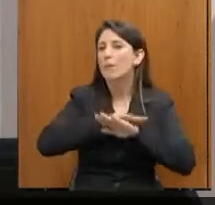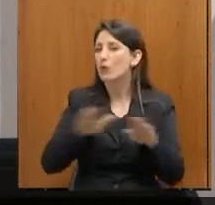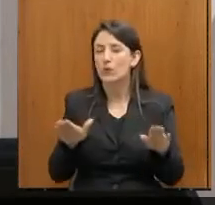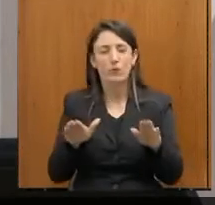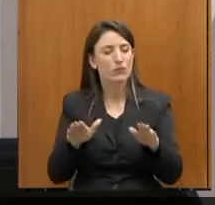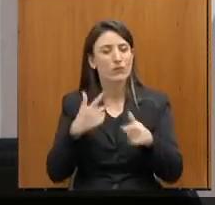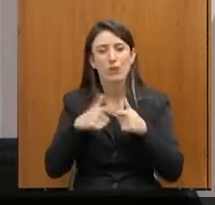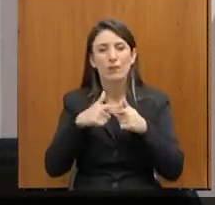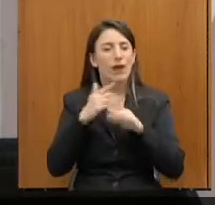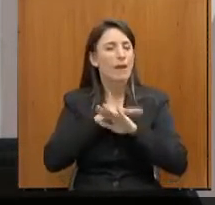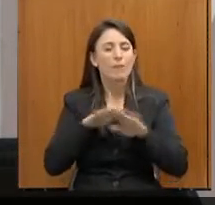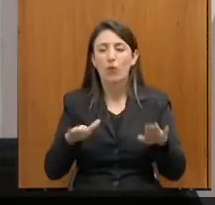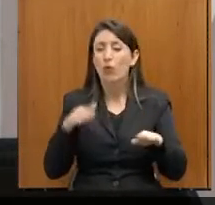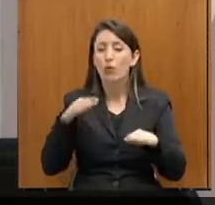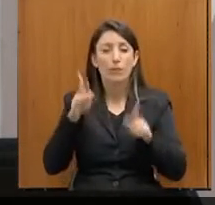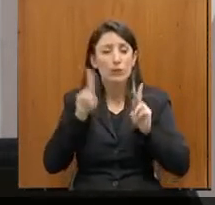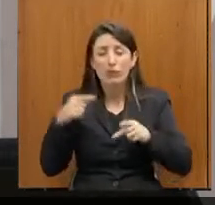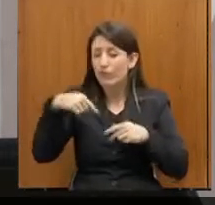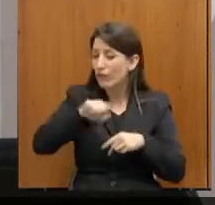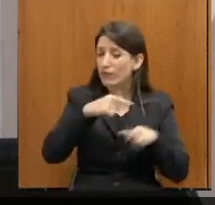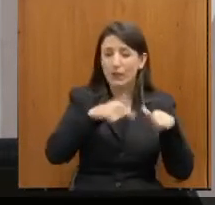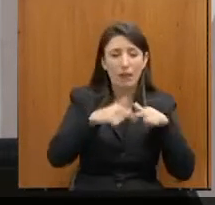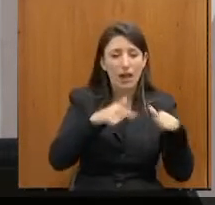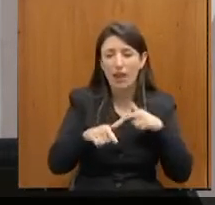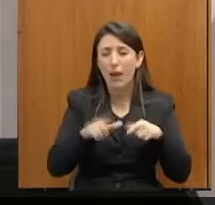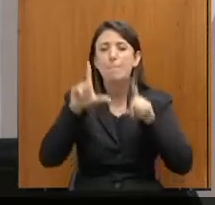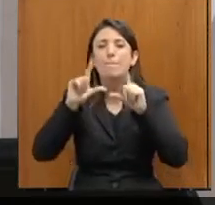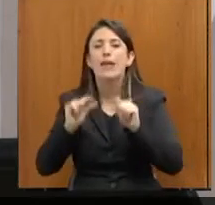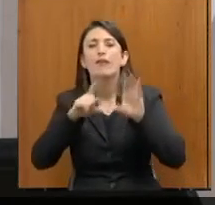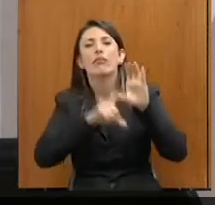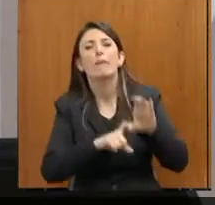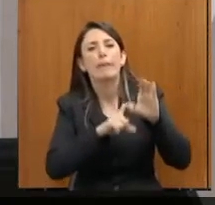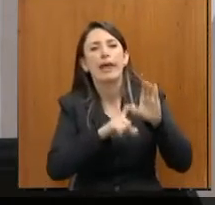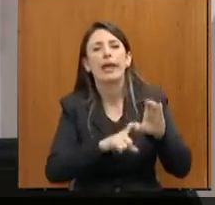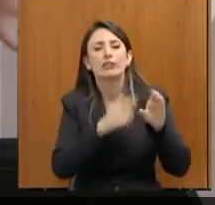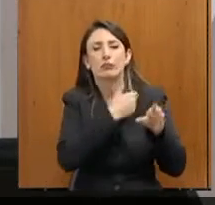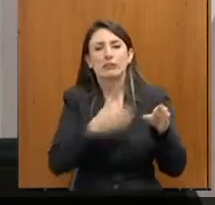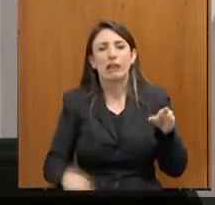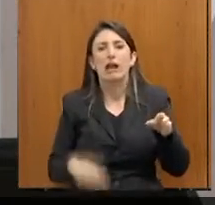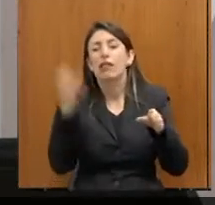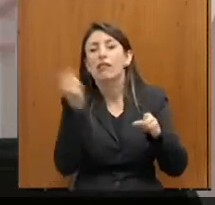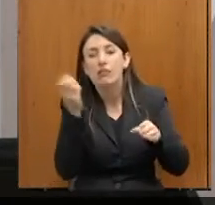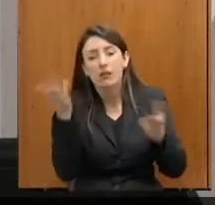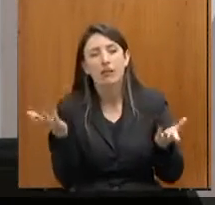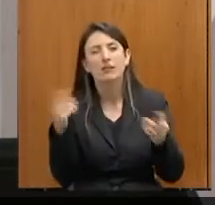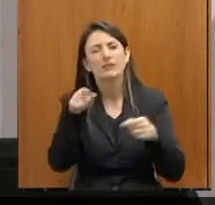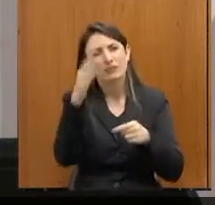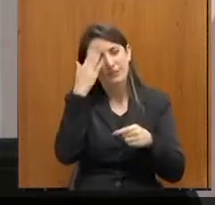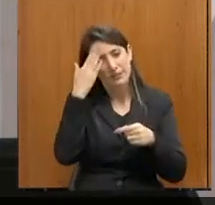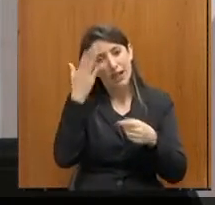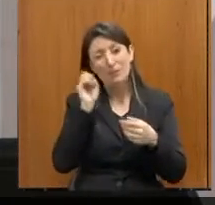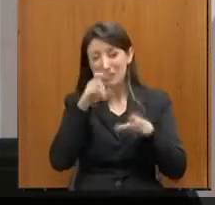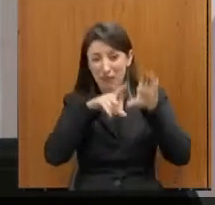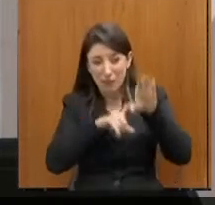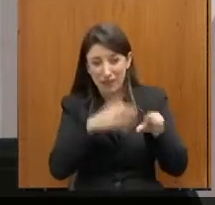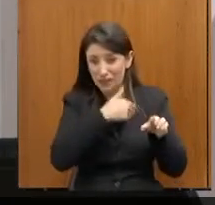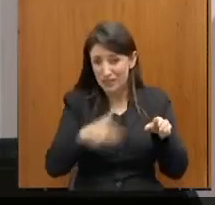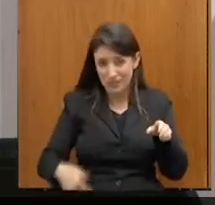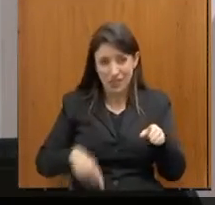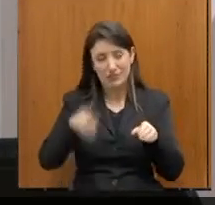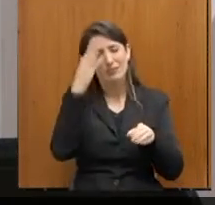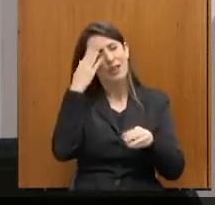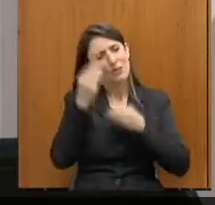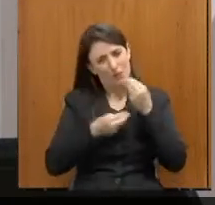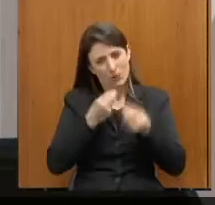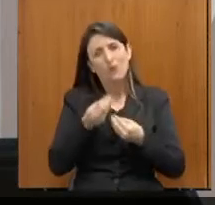pessoa tem emprego cabelo ela vai trabalhar vai o meu do Estado sabe porque ele dependendo status você sabe como é que funciona como é que é